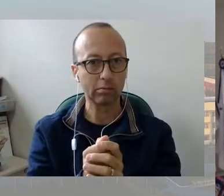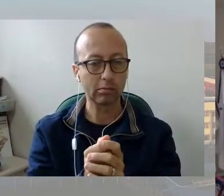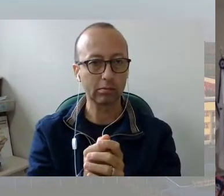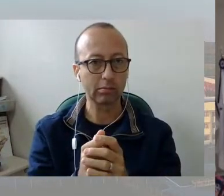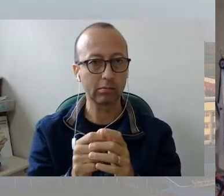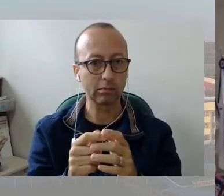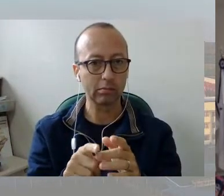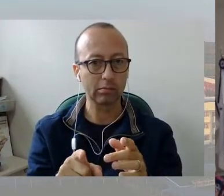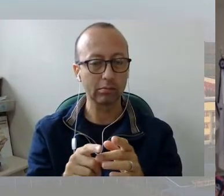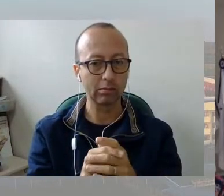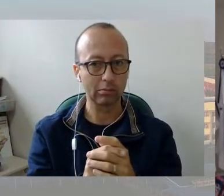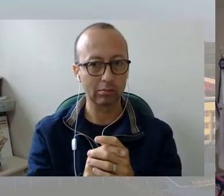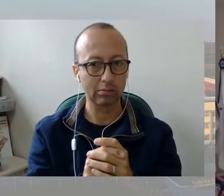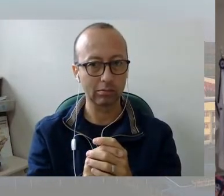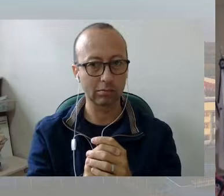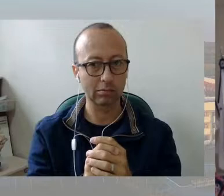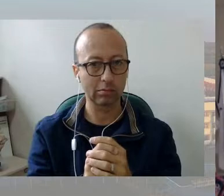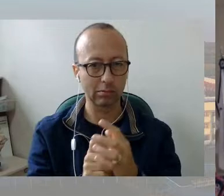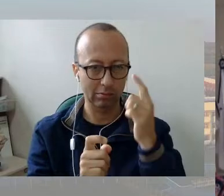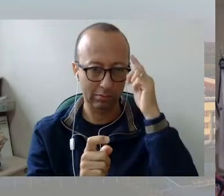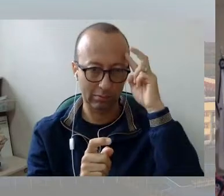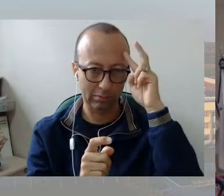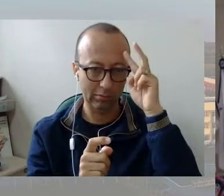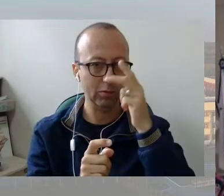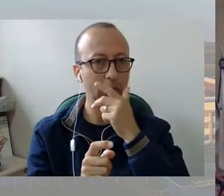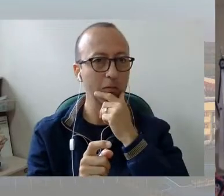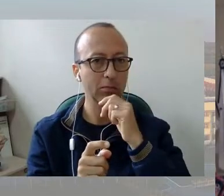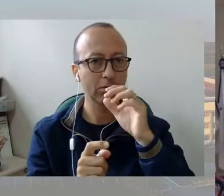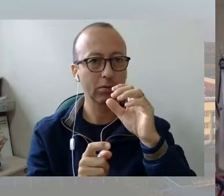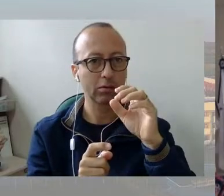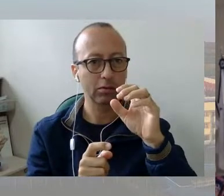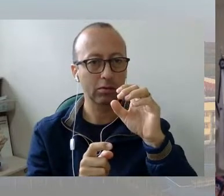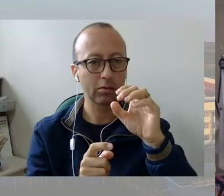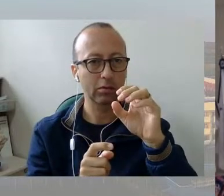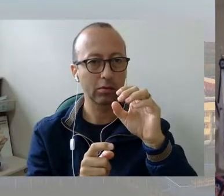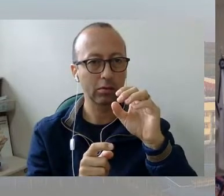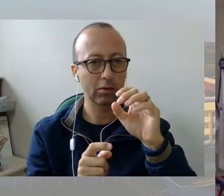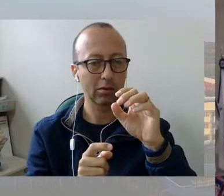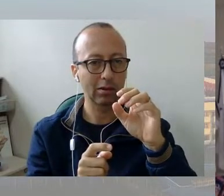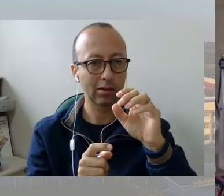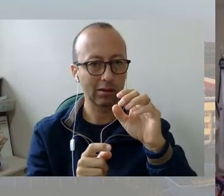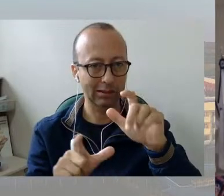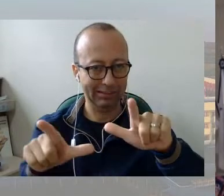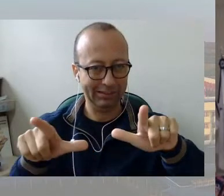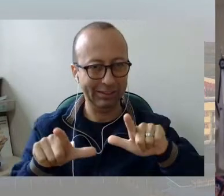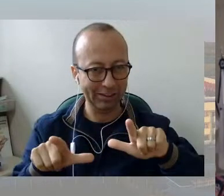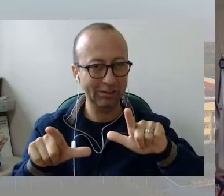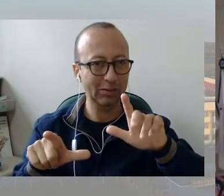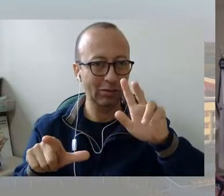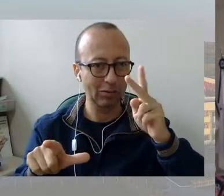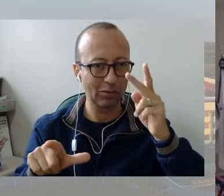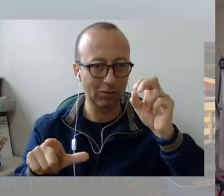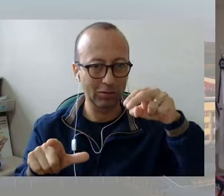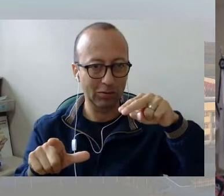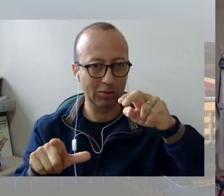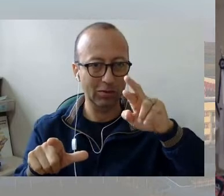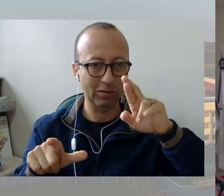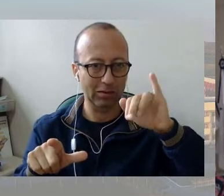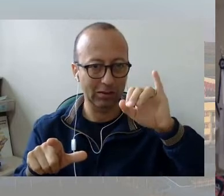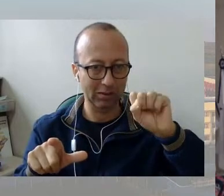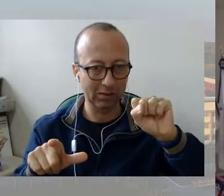na concessão do honoris causa Oliveira Silveira. E iniciamos lendo uma carta, né,